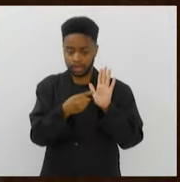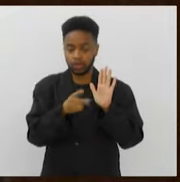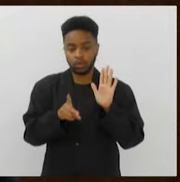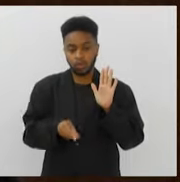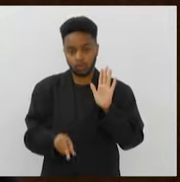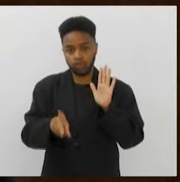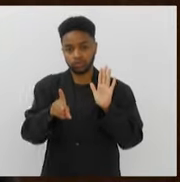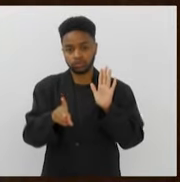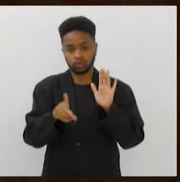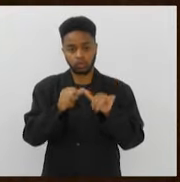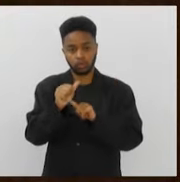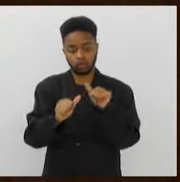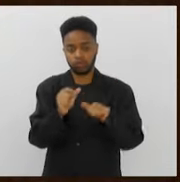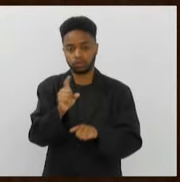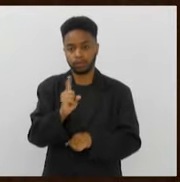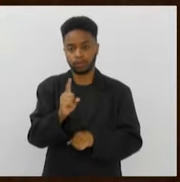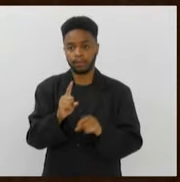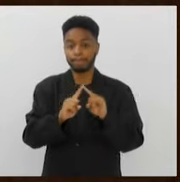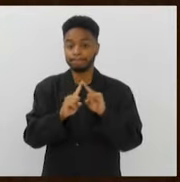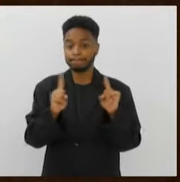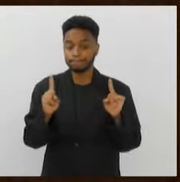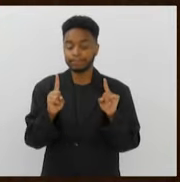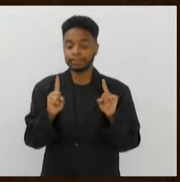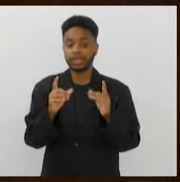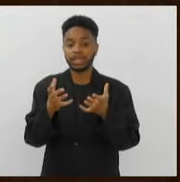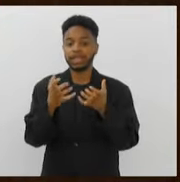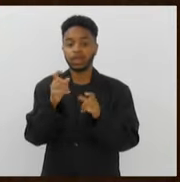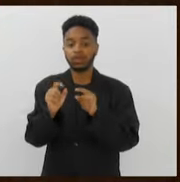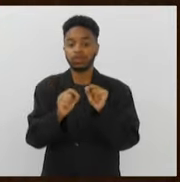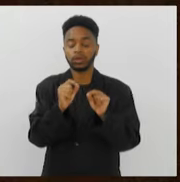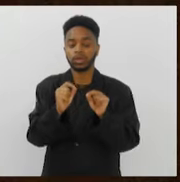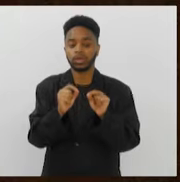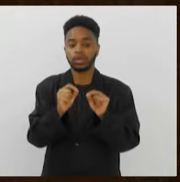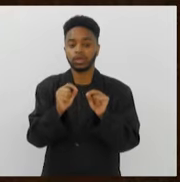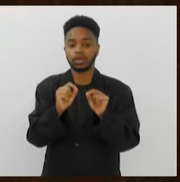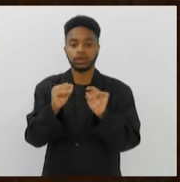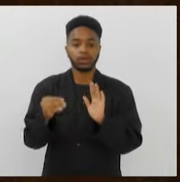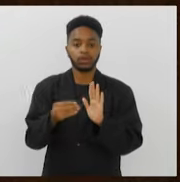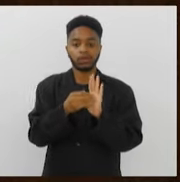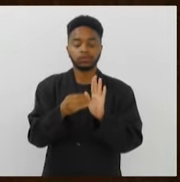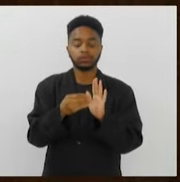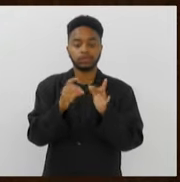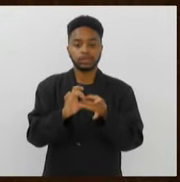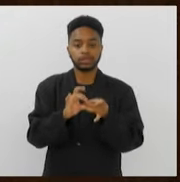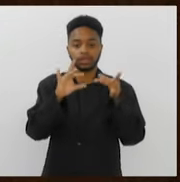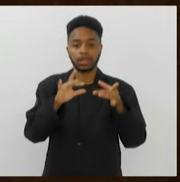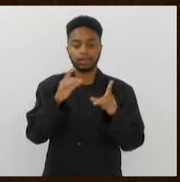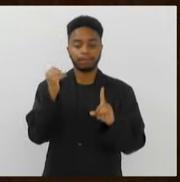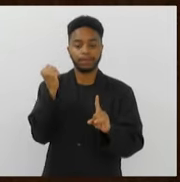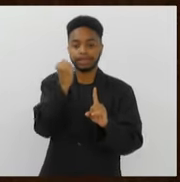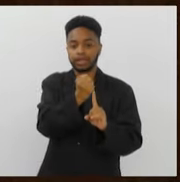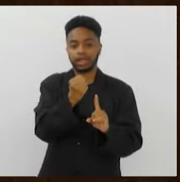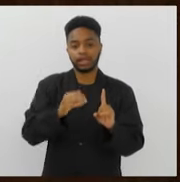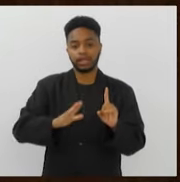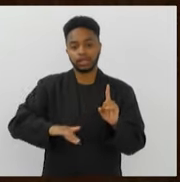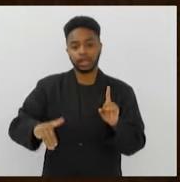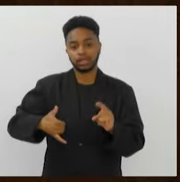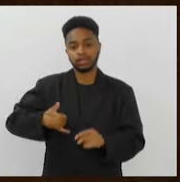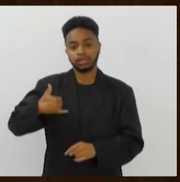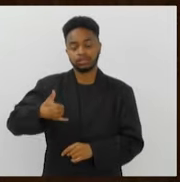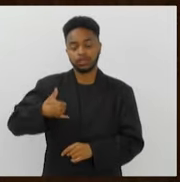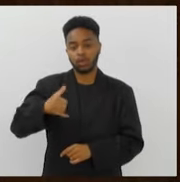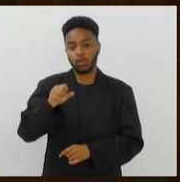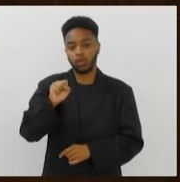permanecem inalteradas, mas querem um salvo-conduto para assassinar uma criança aos 8 meses de